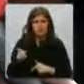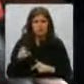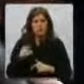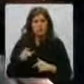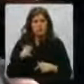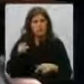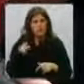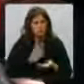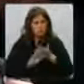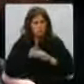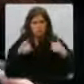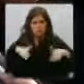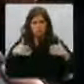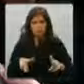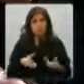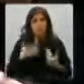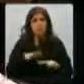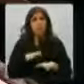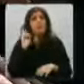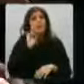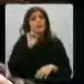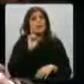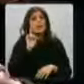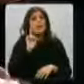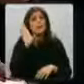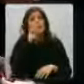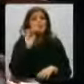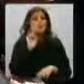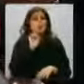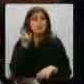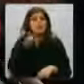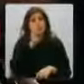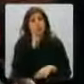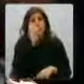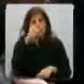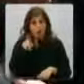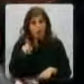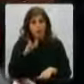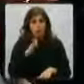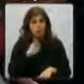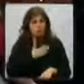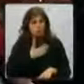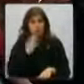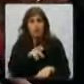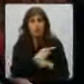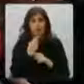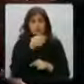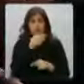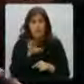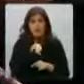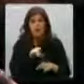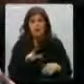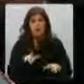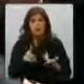respeito Já disse tudo o que tenho renunciou direitos próprias